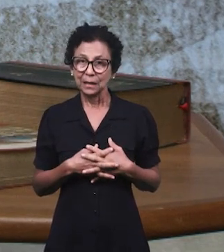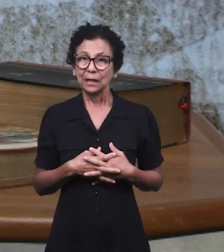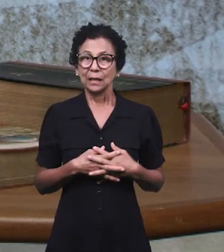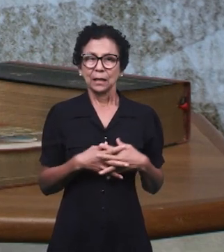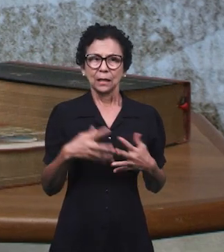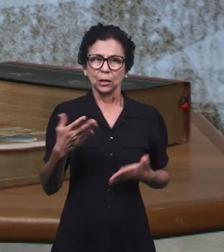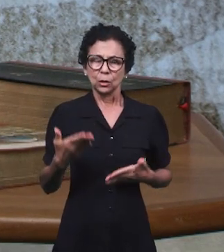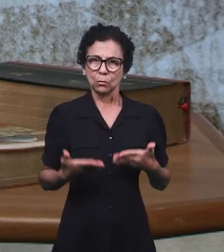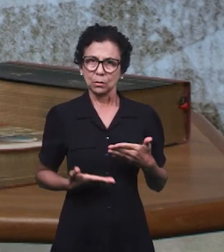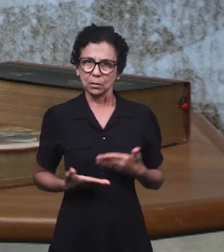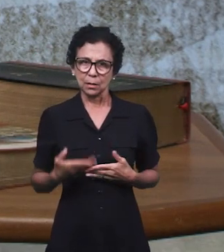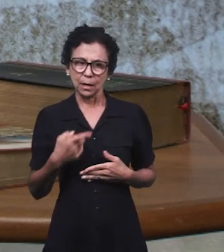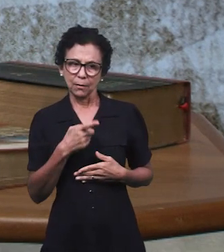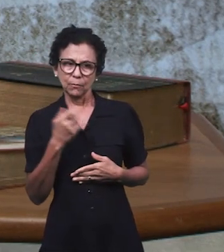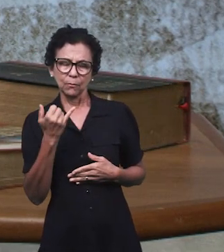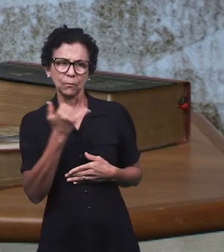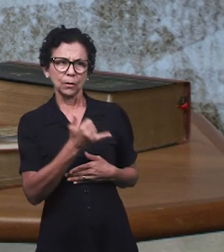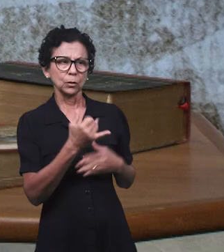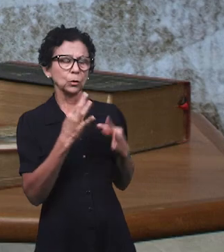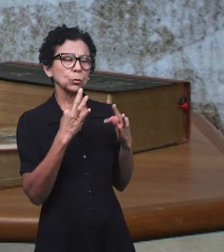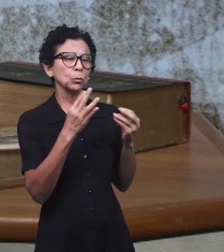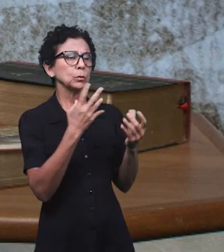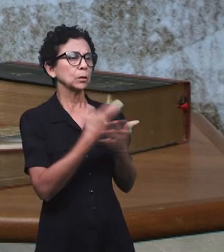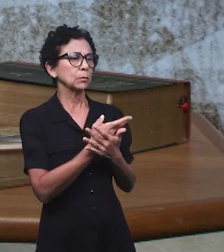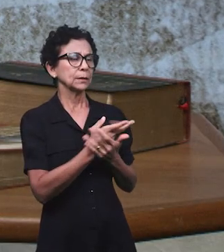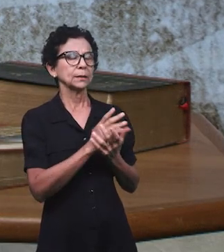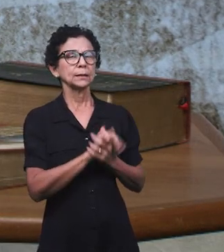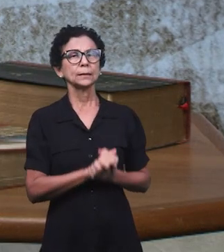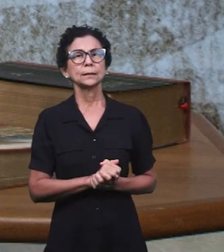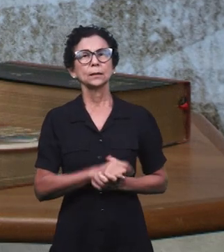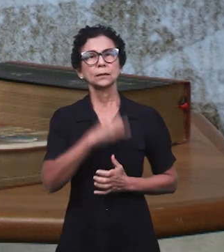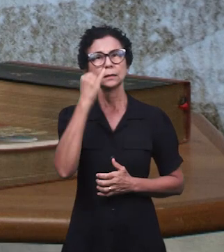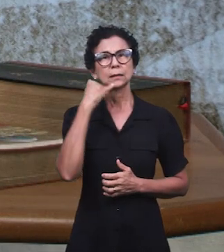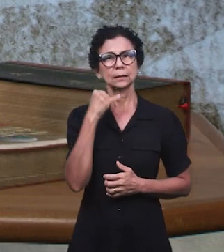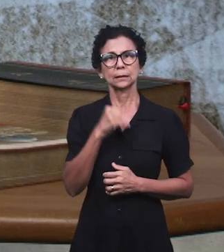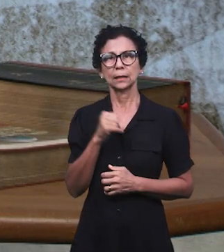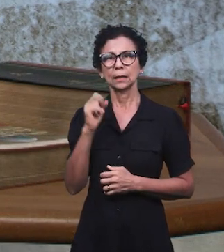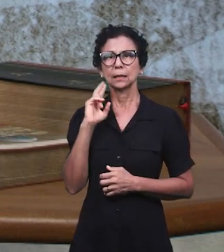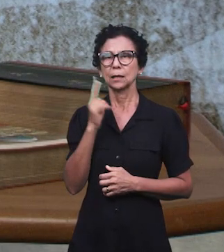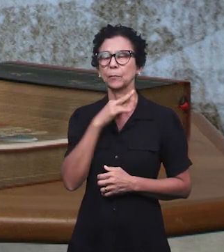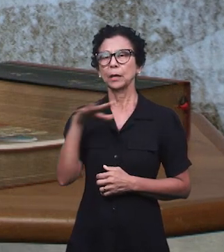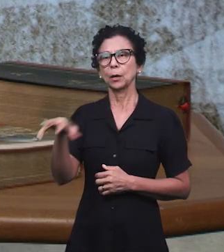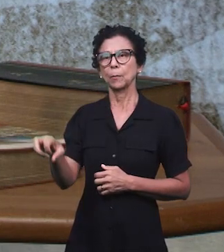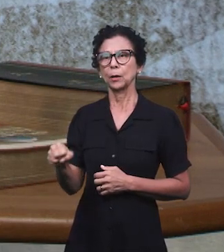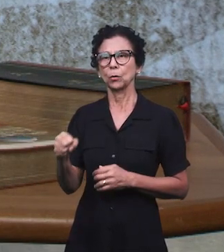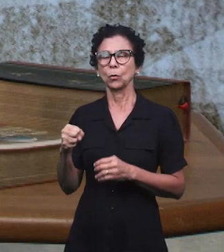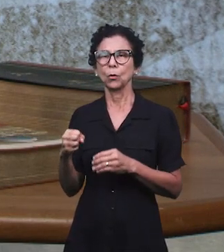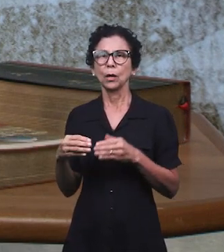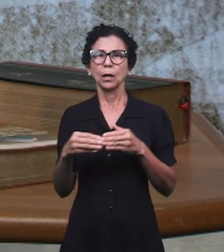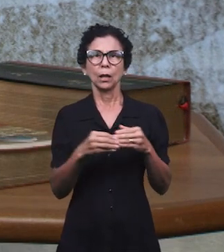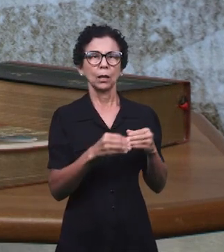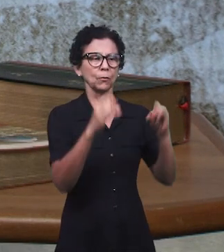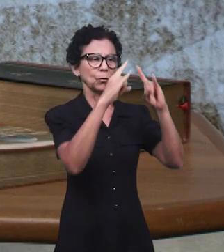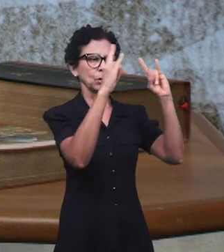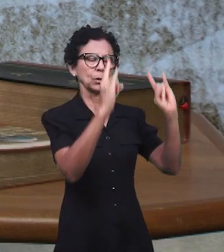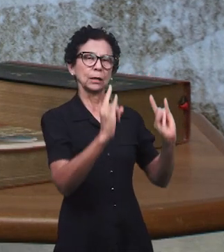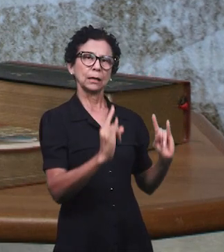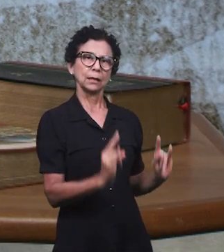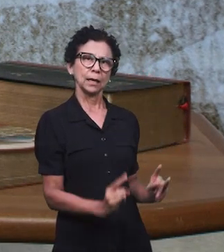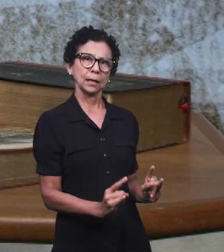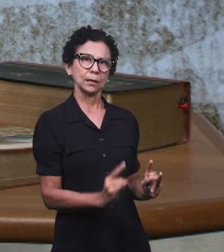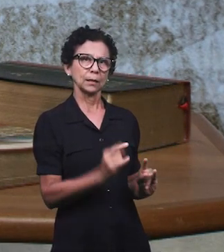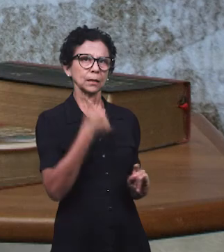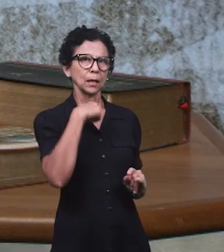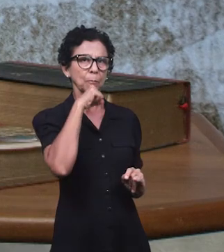fizera. Isaque trouxe-a para a tenda de sua mãe Sara e tomou a Rebeca e foi-lhe por mulher e